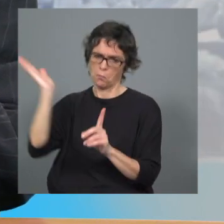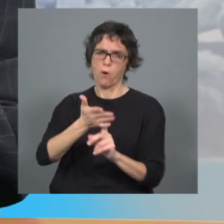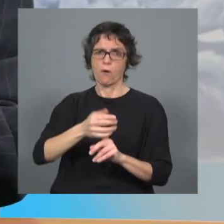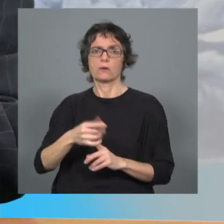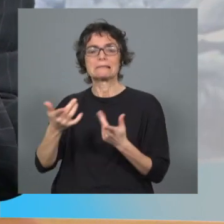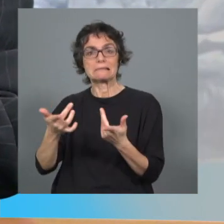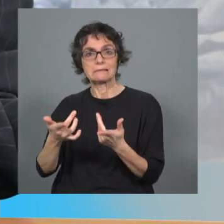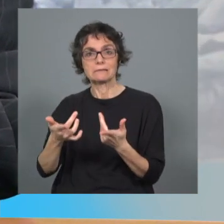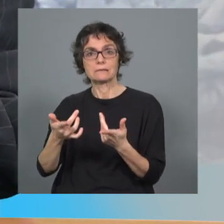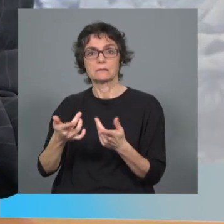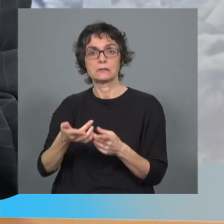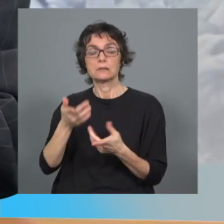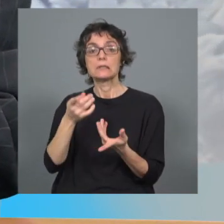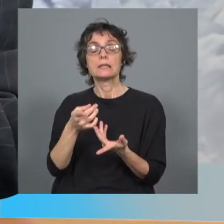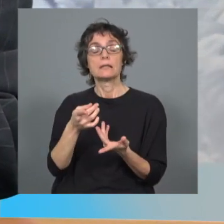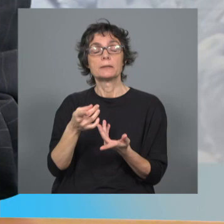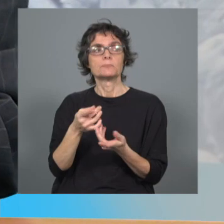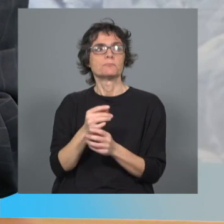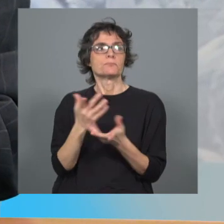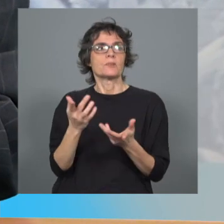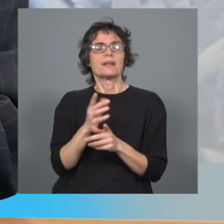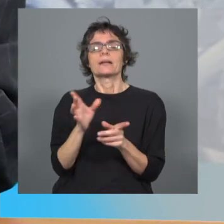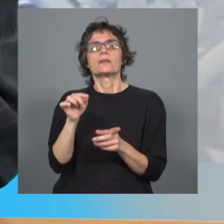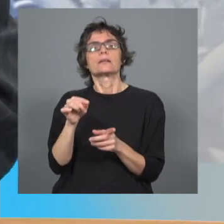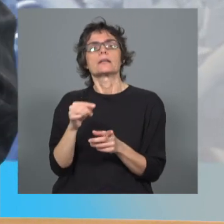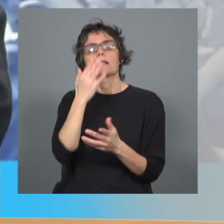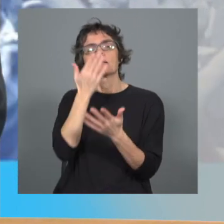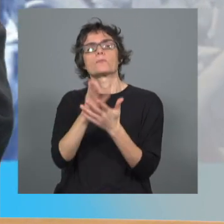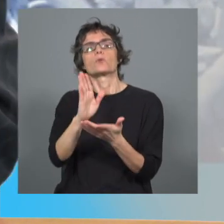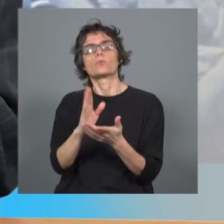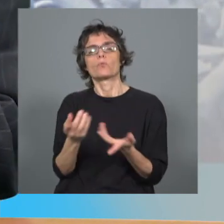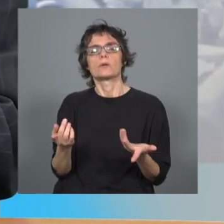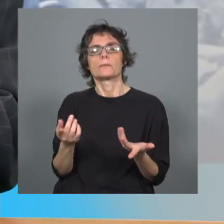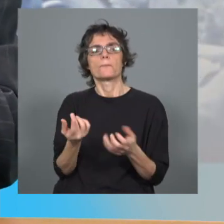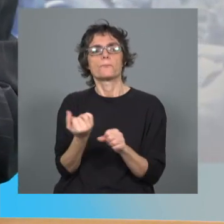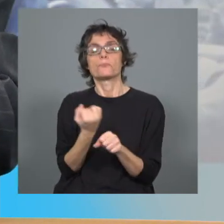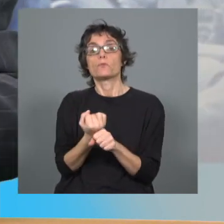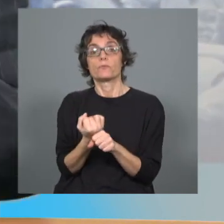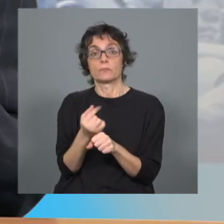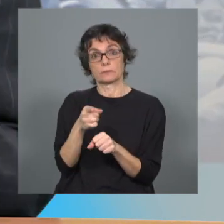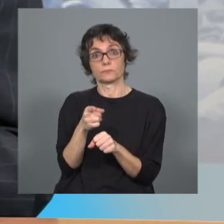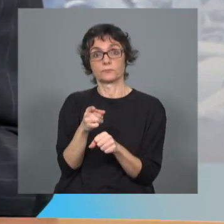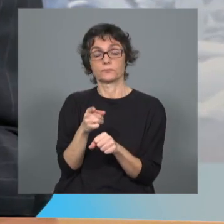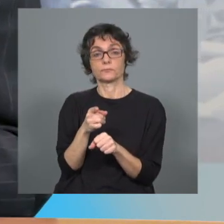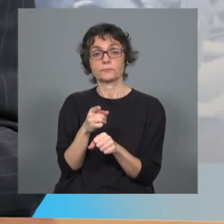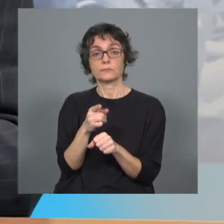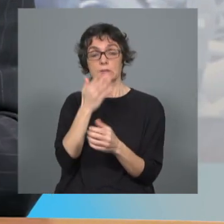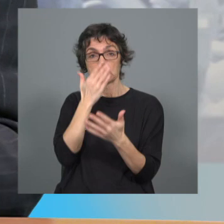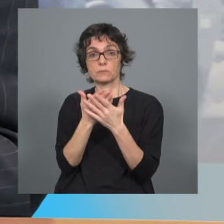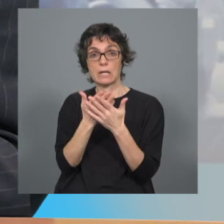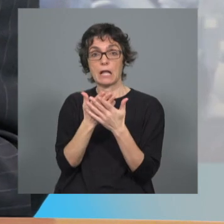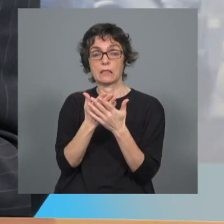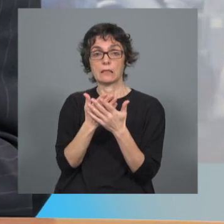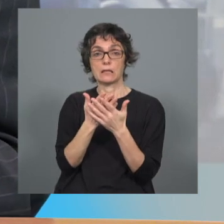pensar. É evidente, é real, não é um trabalho feito a partir das interpretações cristãs que Jesus